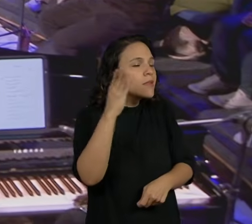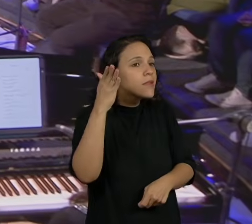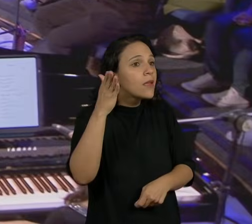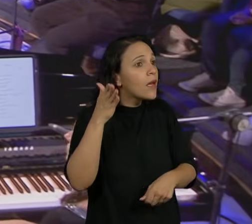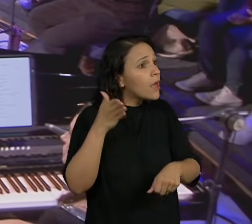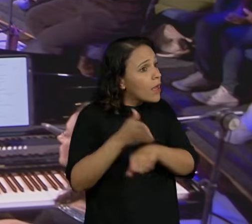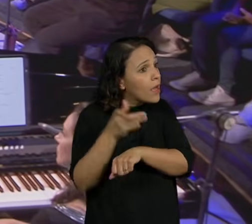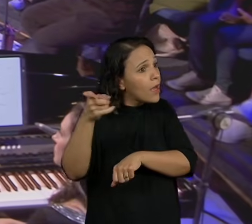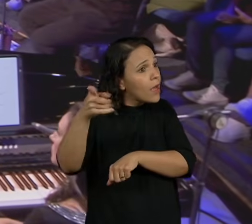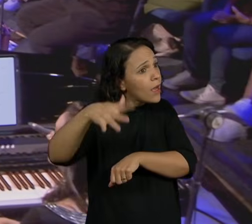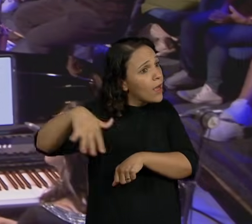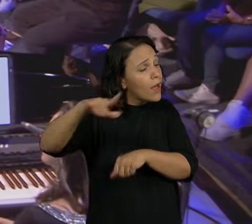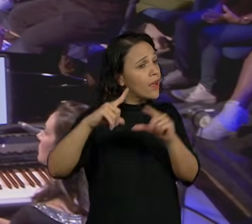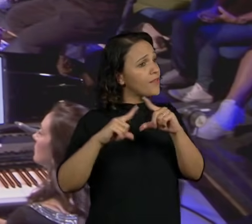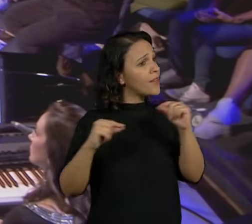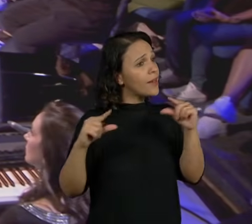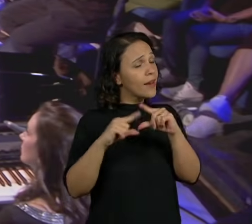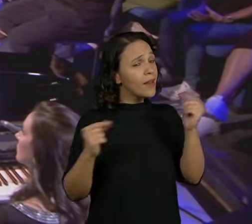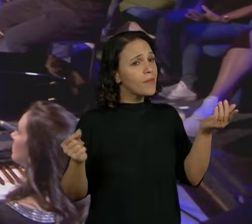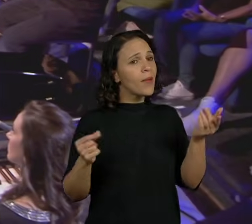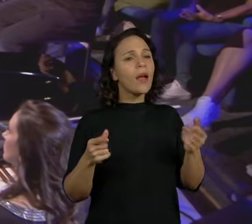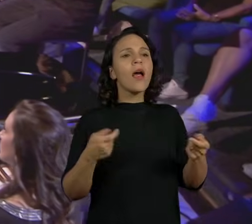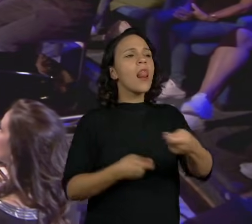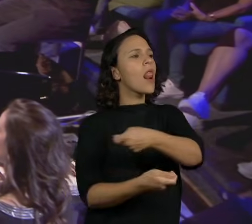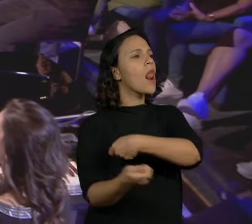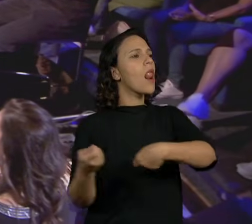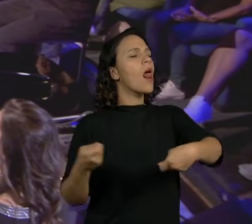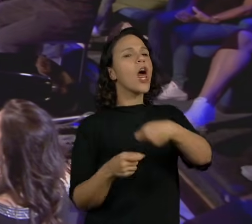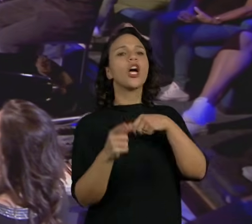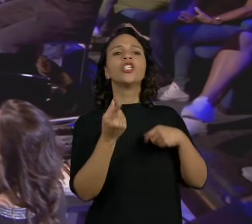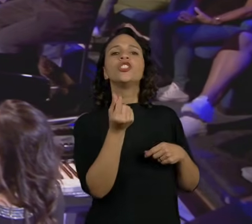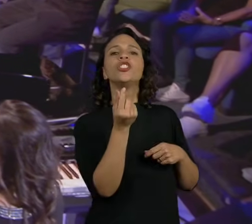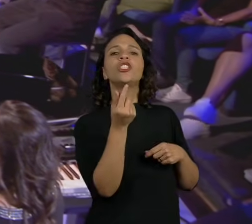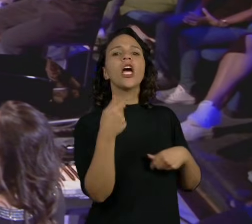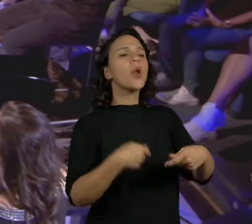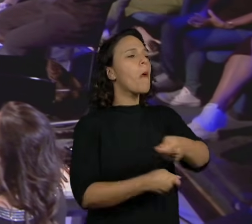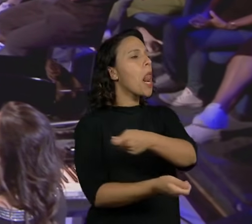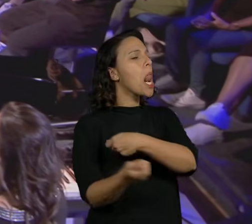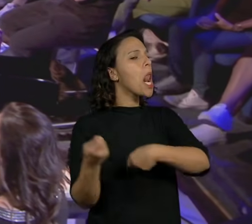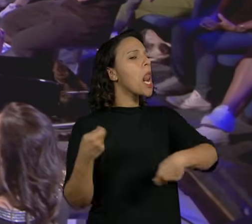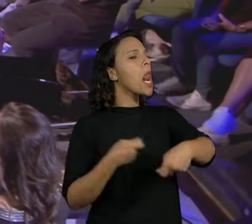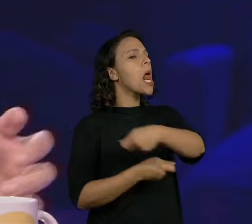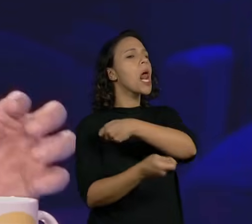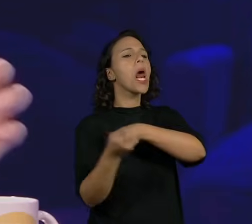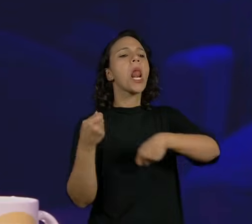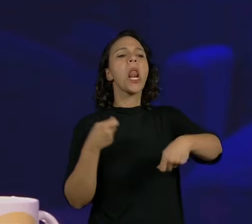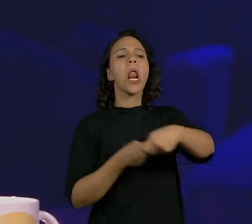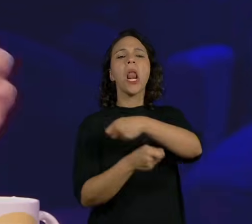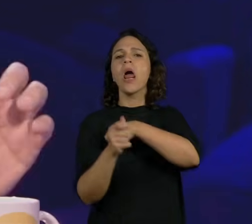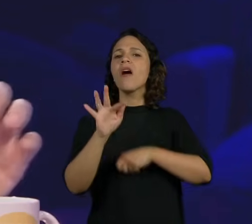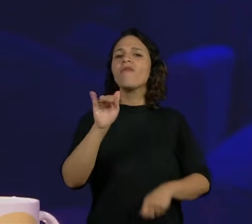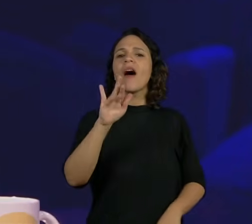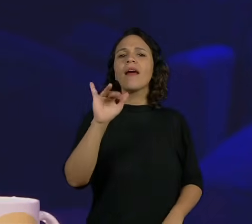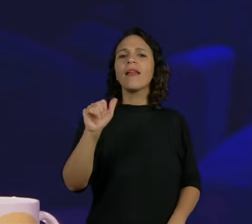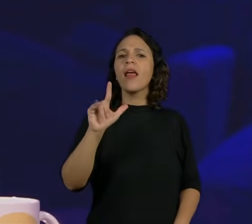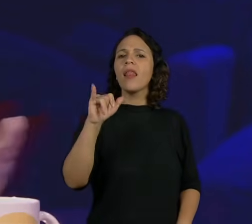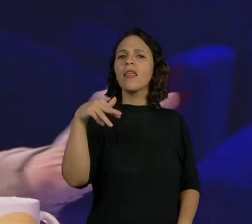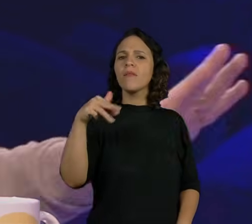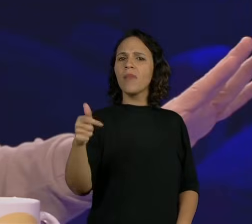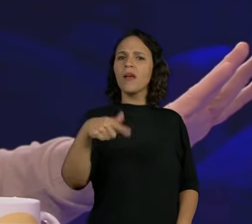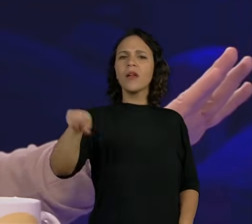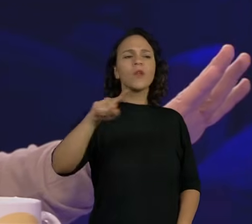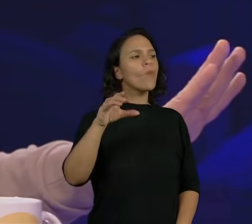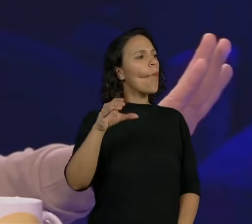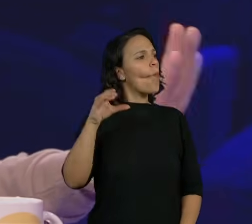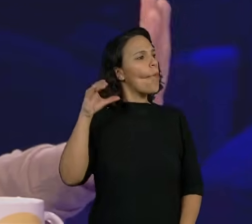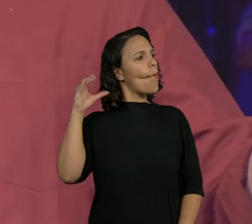Faria Lima, limpando isso, assim, a rede de postos de dinheiro colocado lá, mas você vê que deu um pouquinho e ninguém falou mais